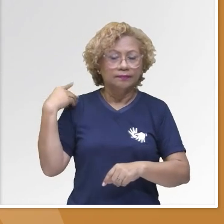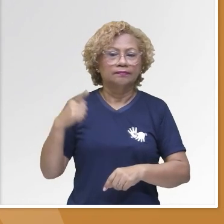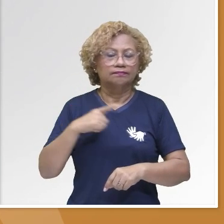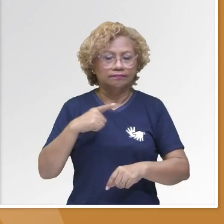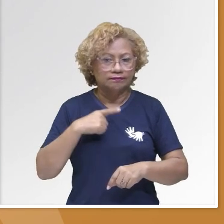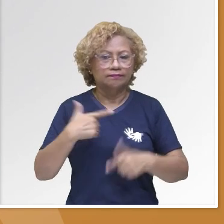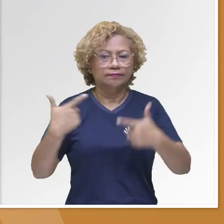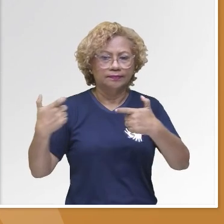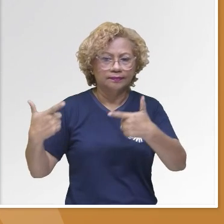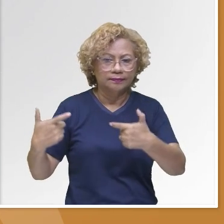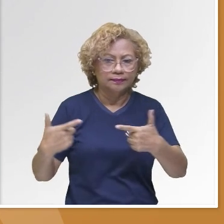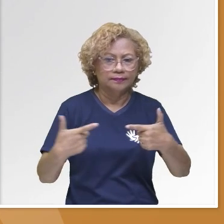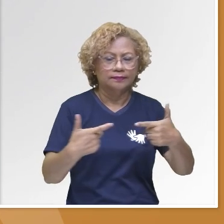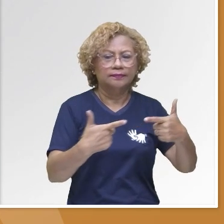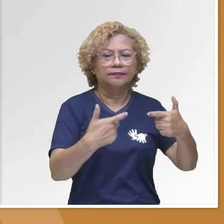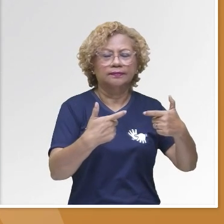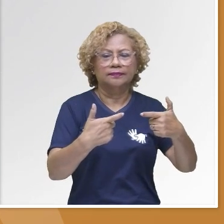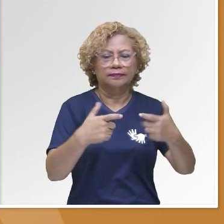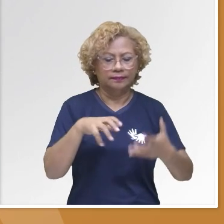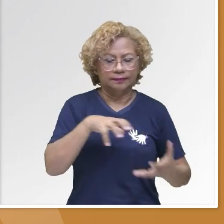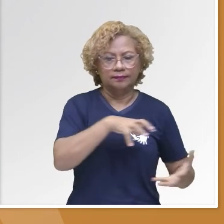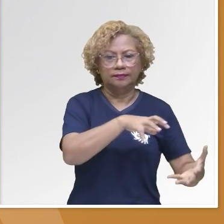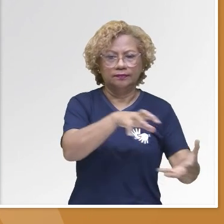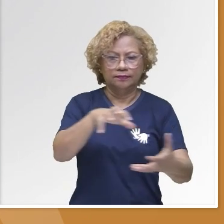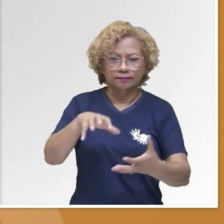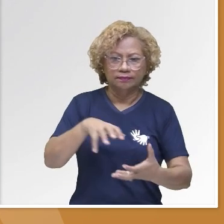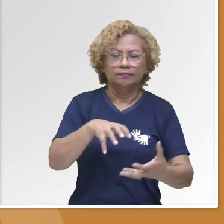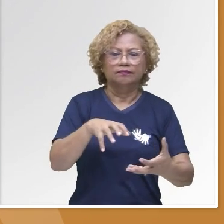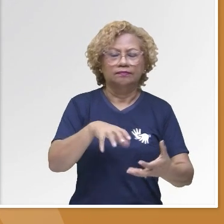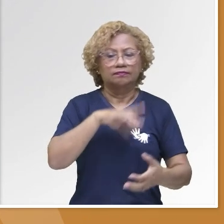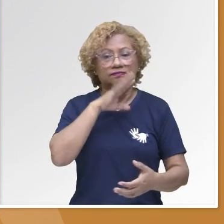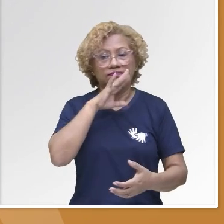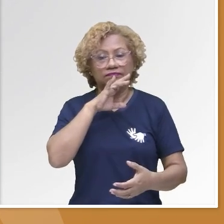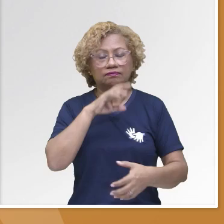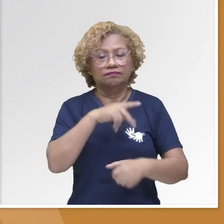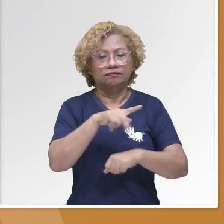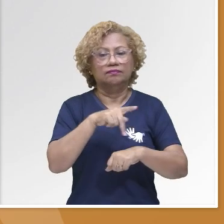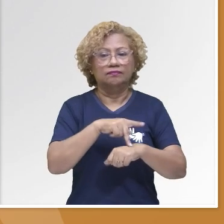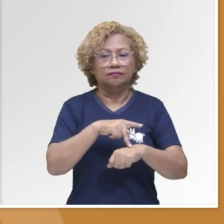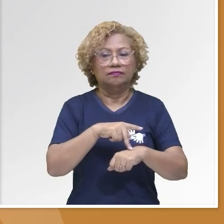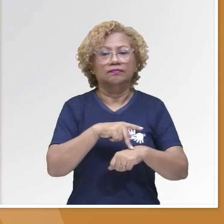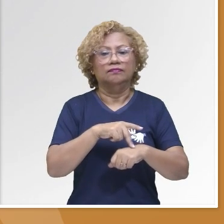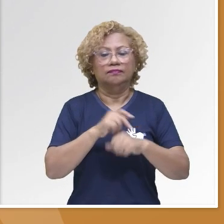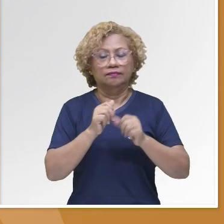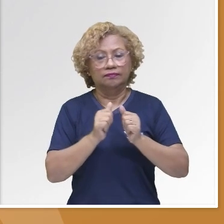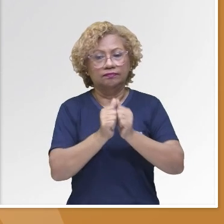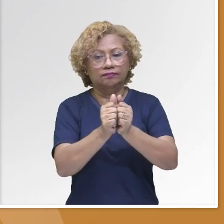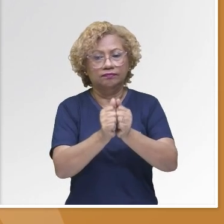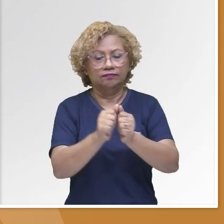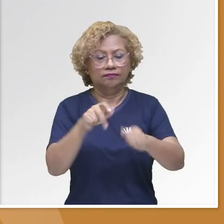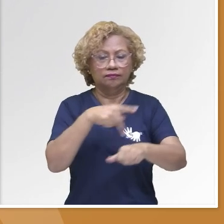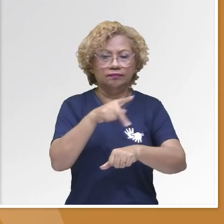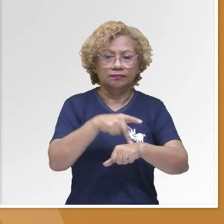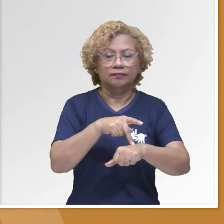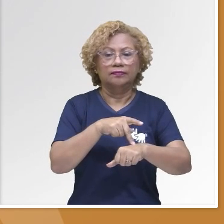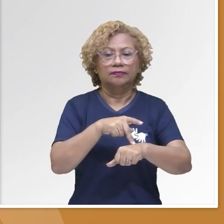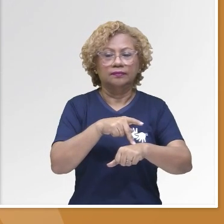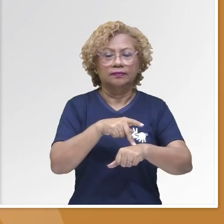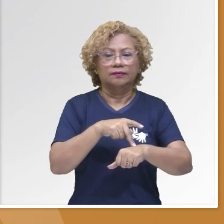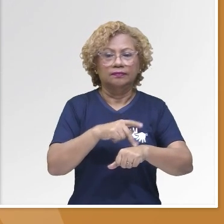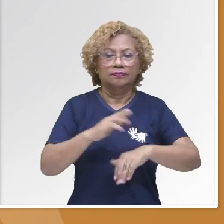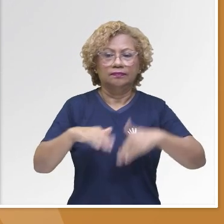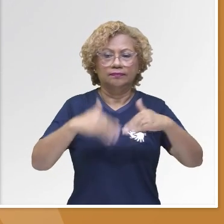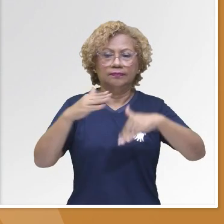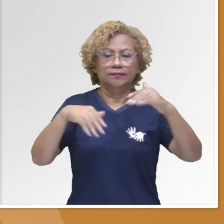Guerra Mundial, vários países começam a se juntar, né, para ocorrer esse desenvolvimento econômico, e com